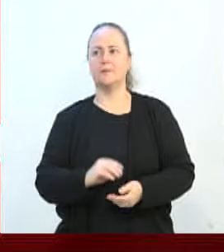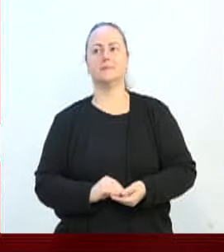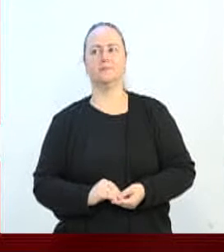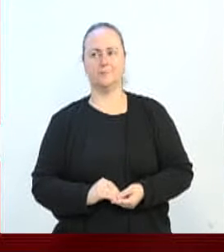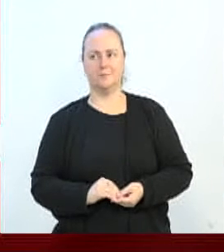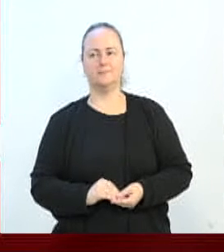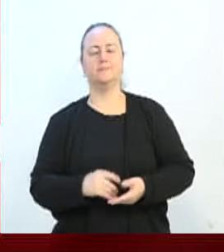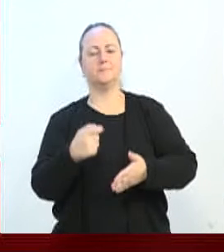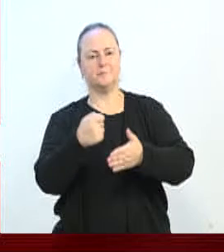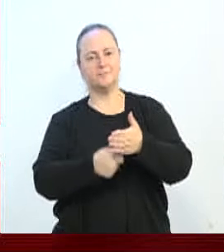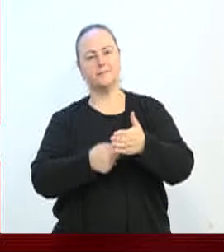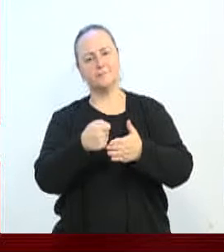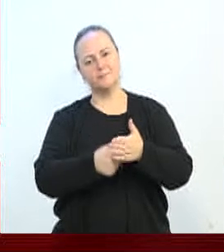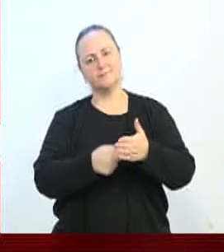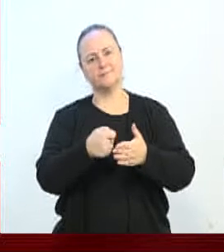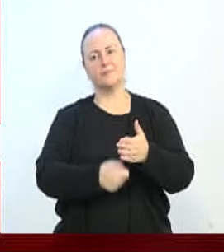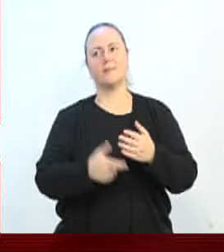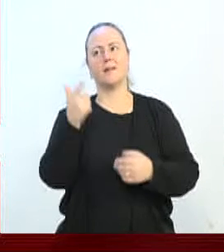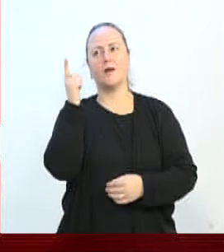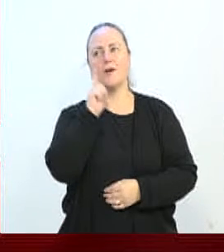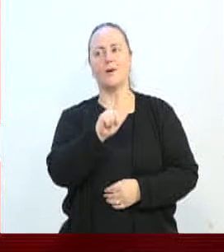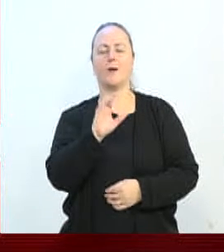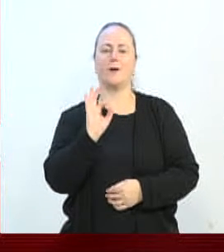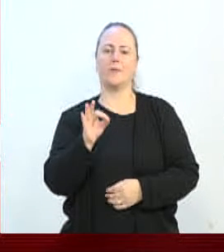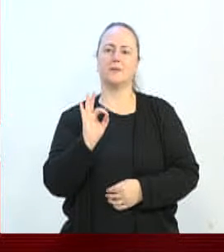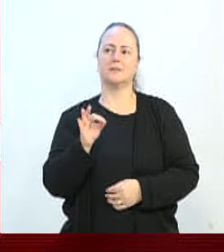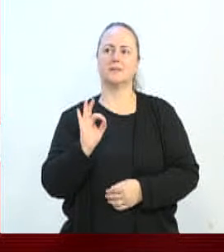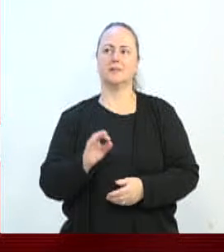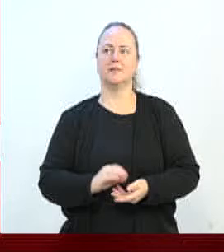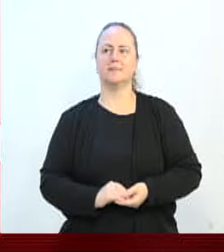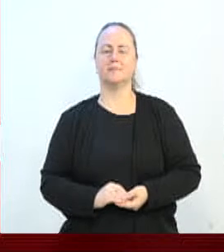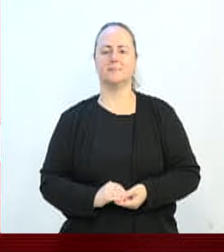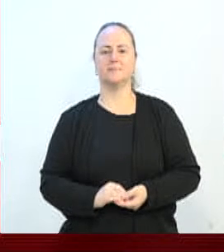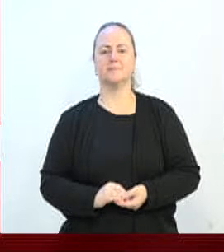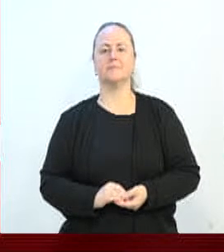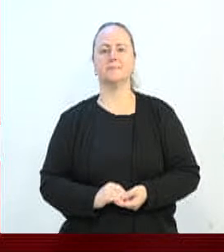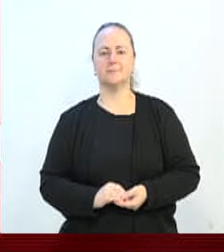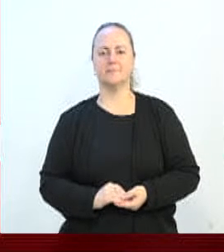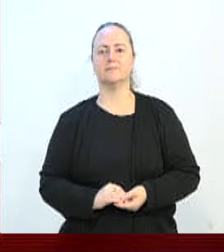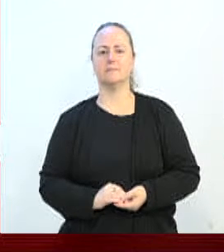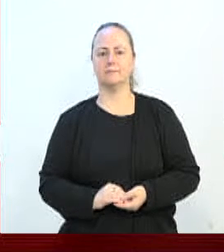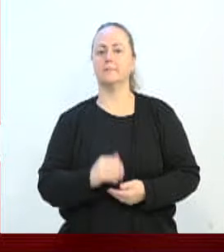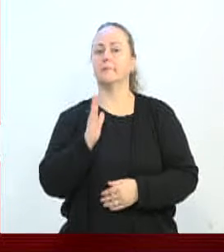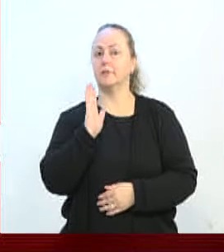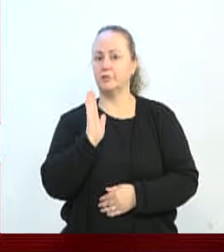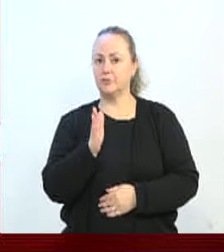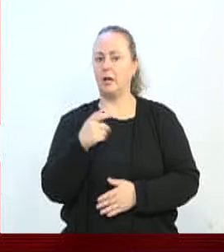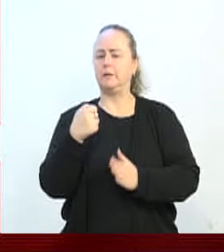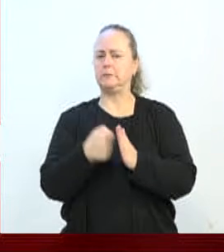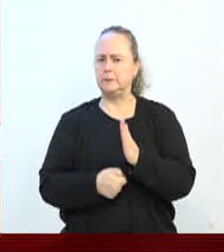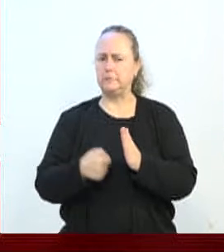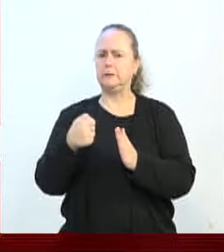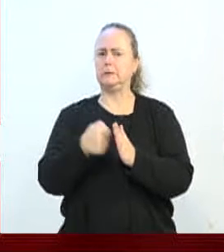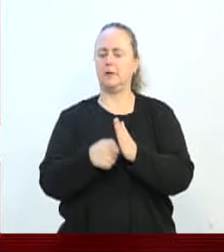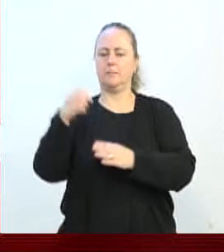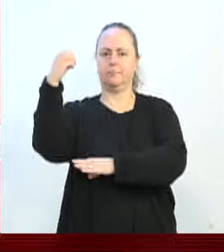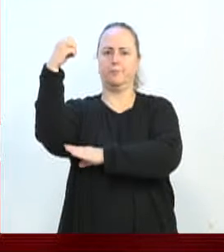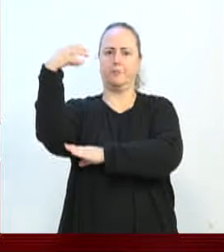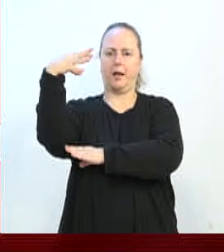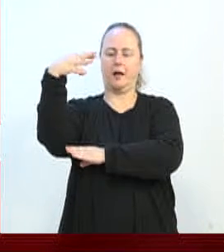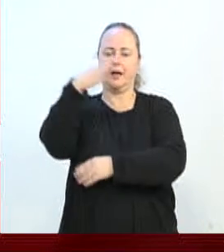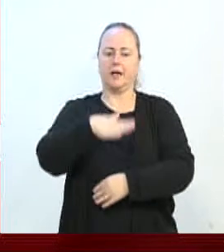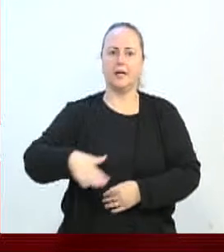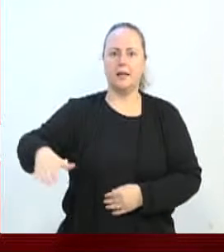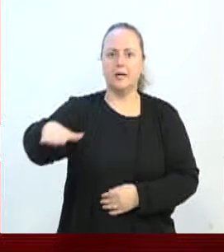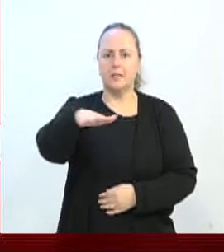lutamos para que fosse retomadas as obras por um tempo ficaram paradas vocês lembram que quando lutei para que fosse implantado a iluminação pública naquela via